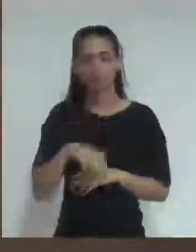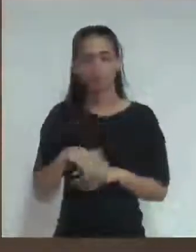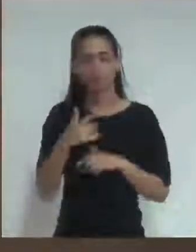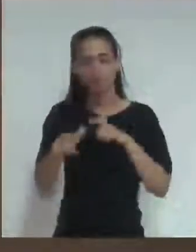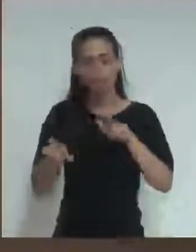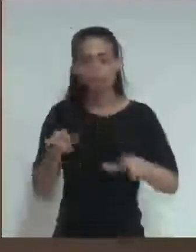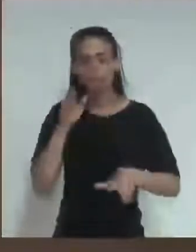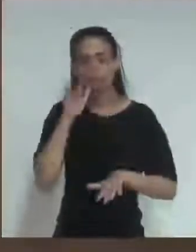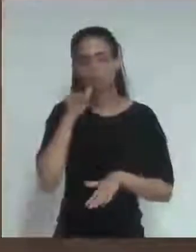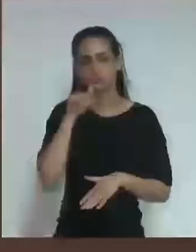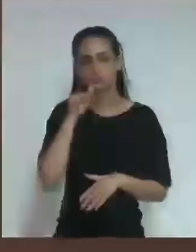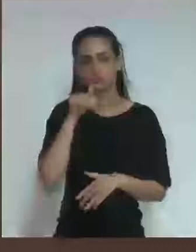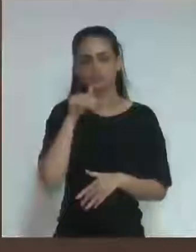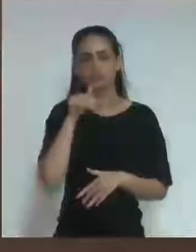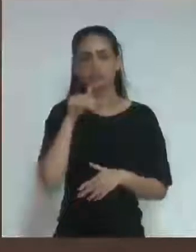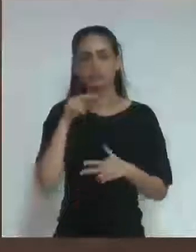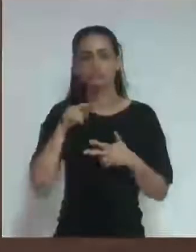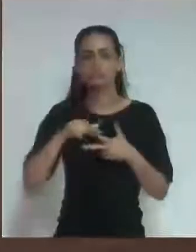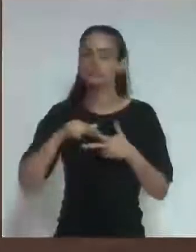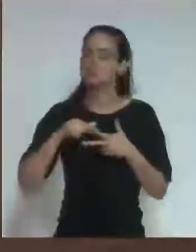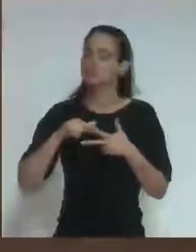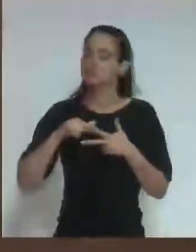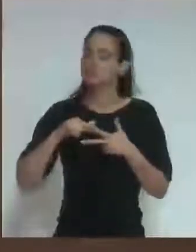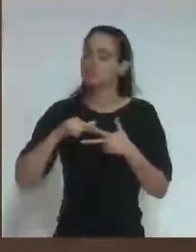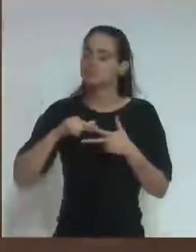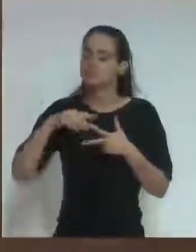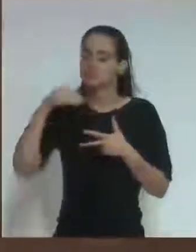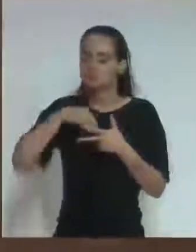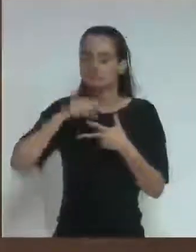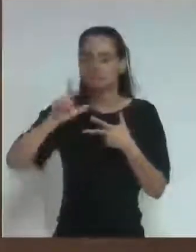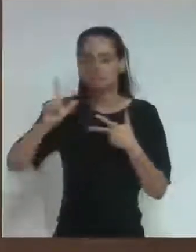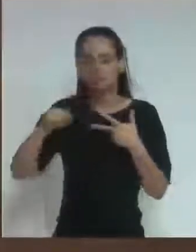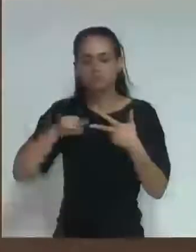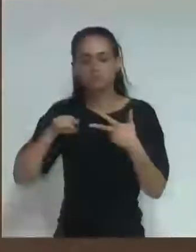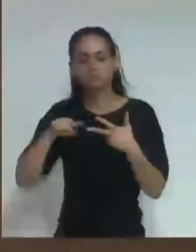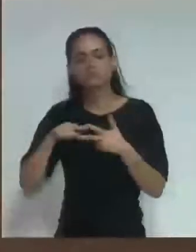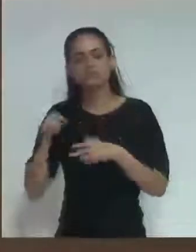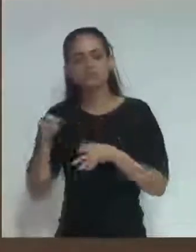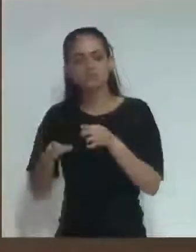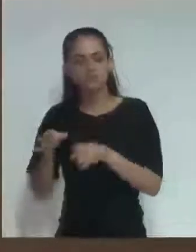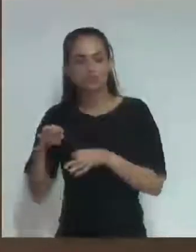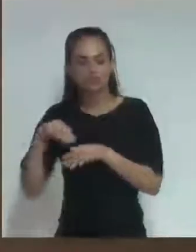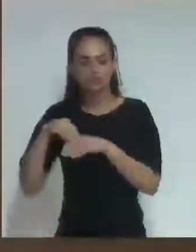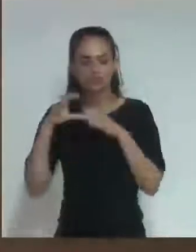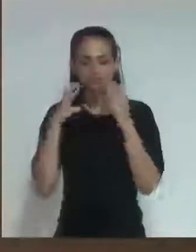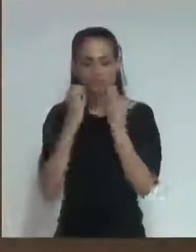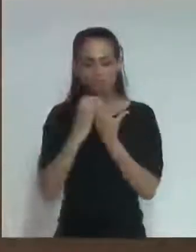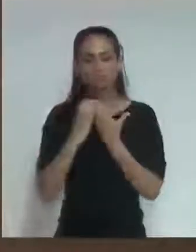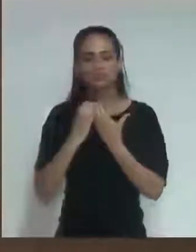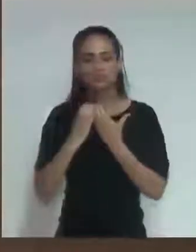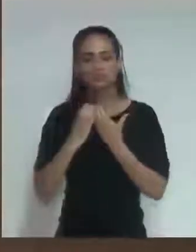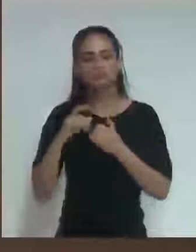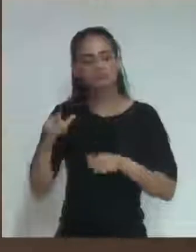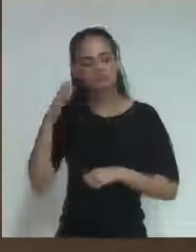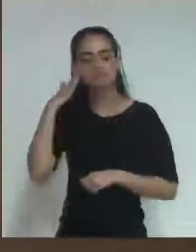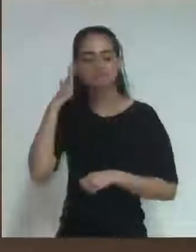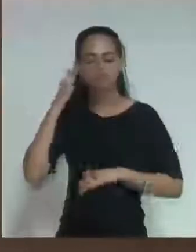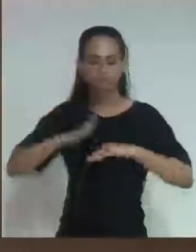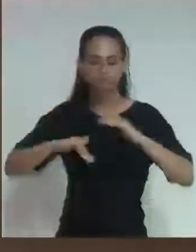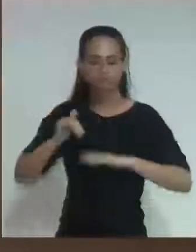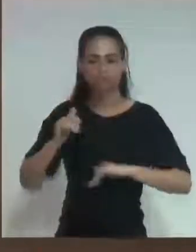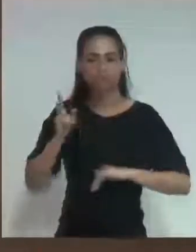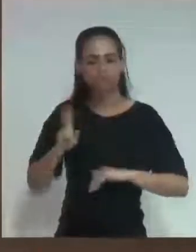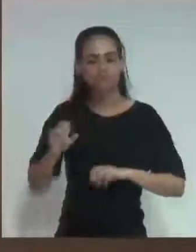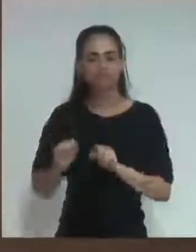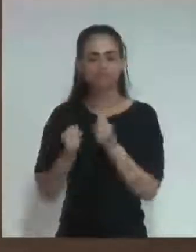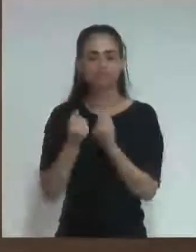Legislativo, do Jurídico da Casa. E não tenho dúvida que eles fazem o melhor, têm capacidade, têm competência e